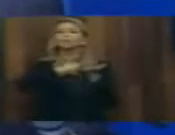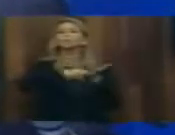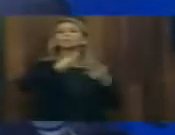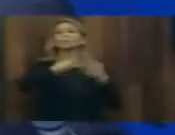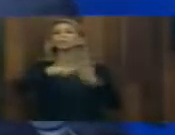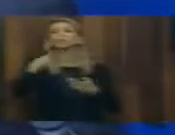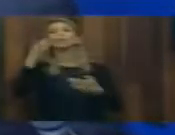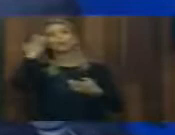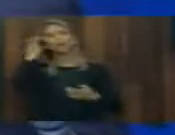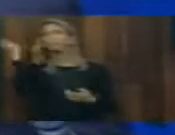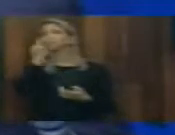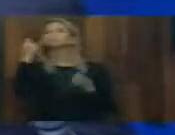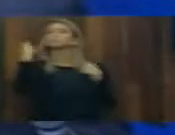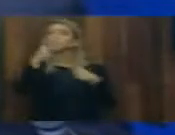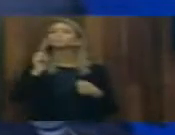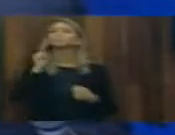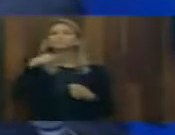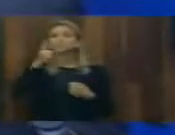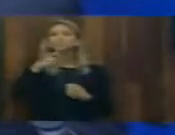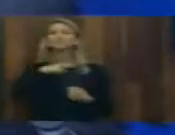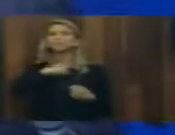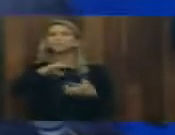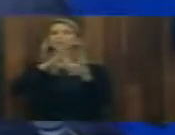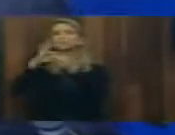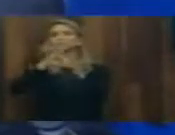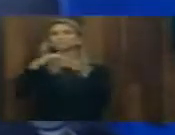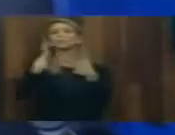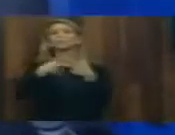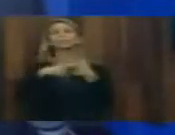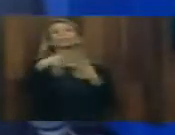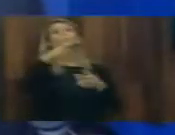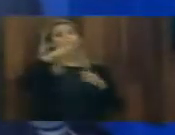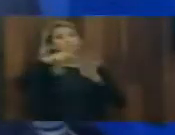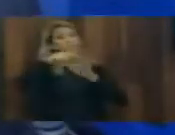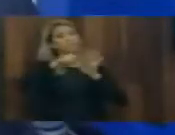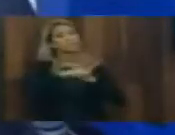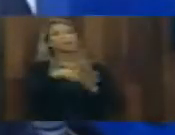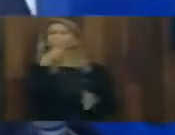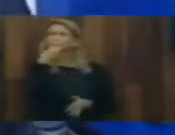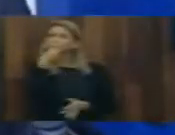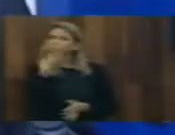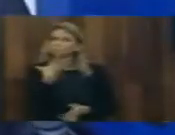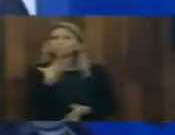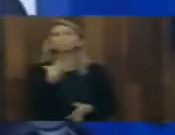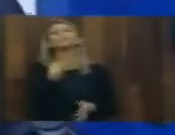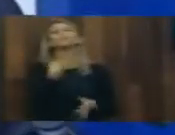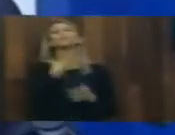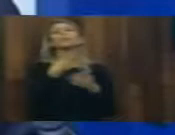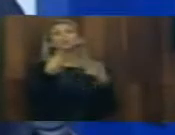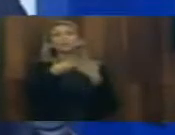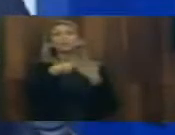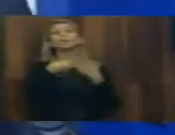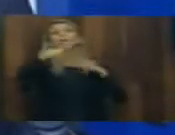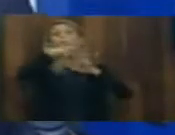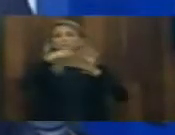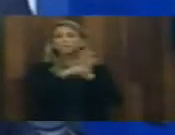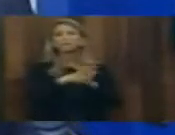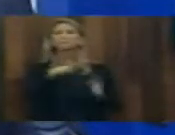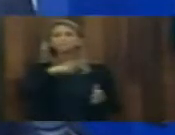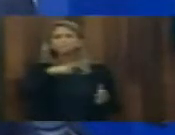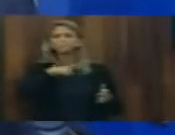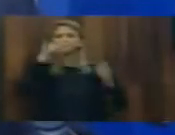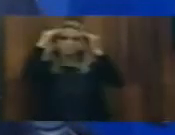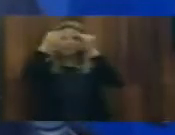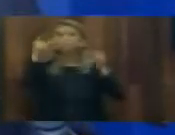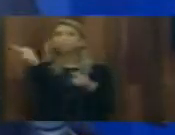tem que ser parceiro, todos os vereadores têm que ser parceiro, quando o projeto é bom, quando o projeto é para um segmento, então a